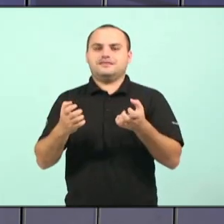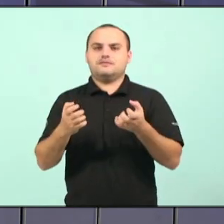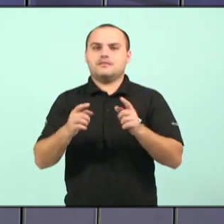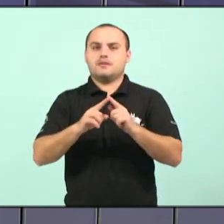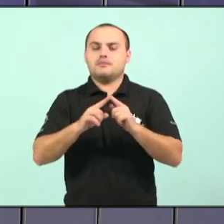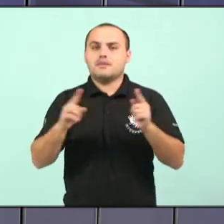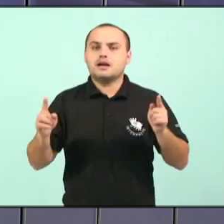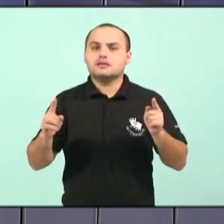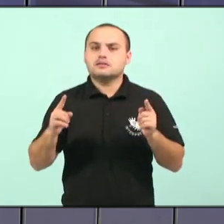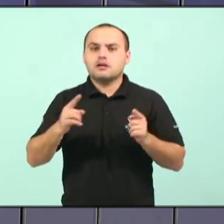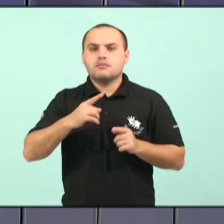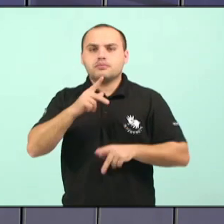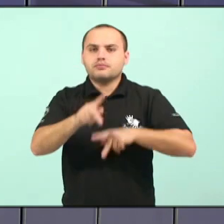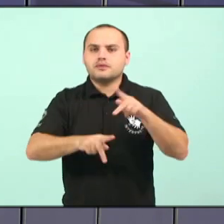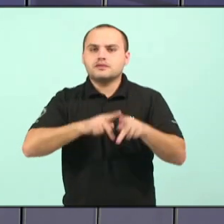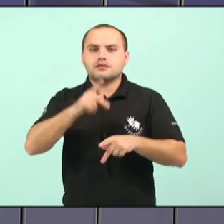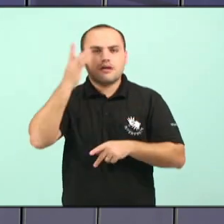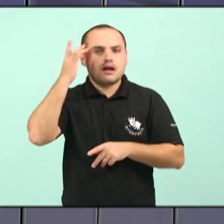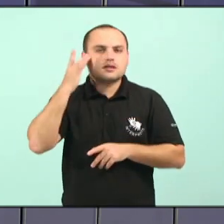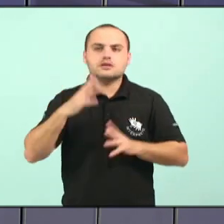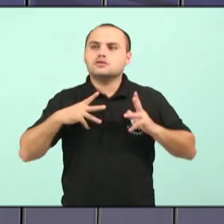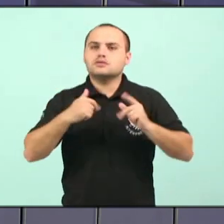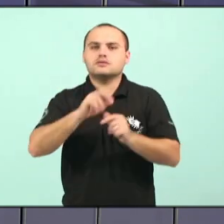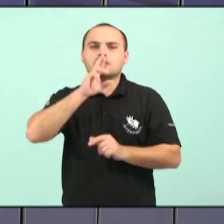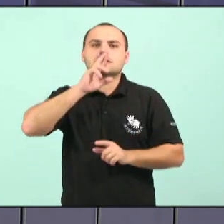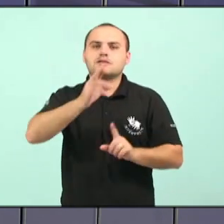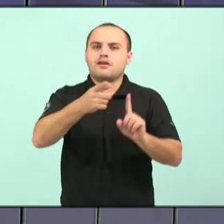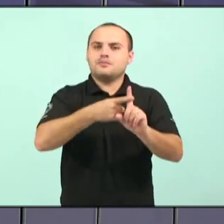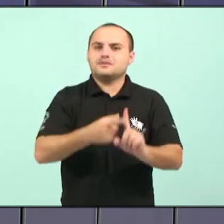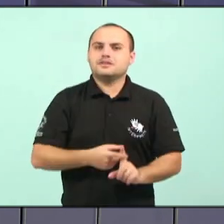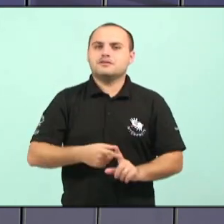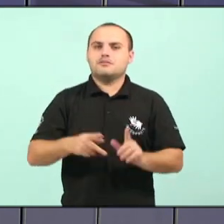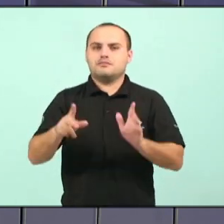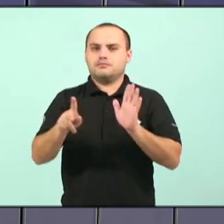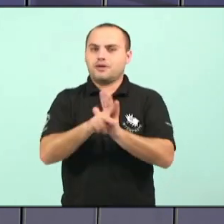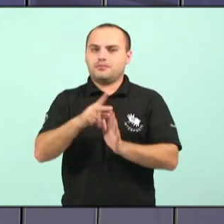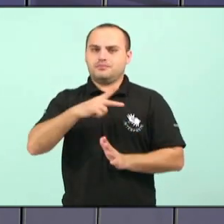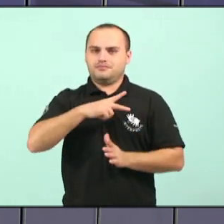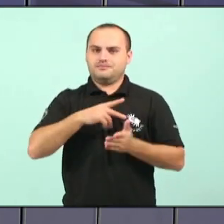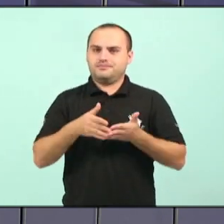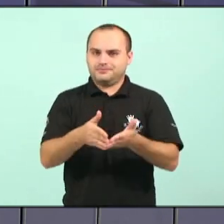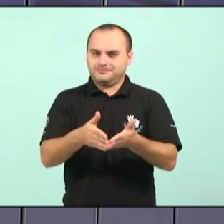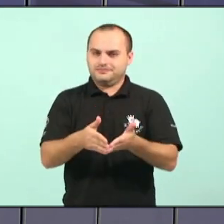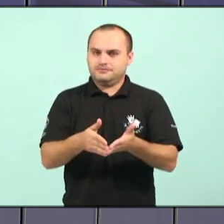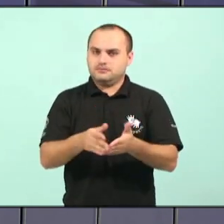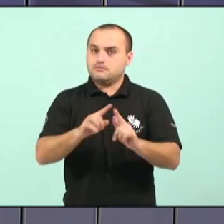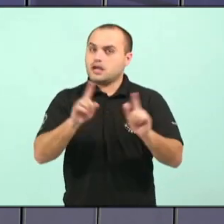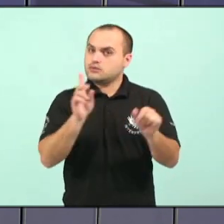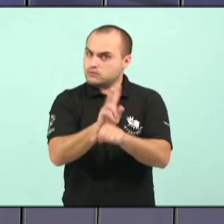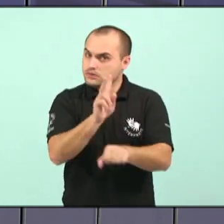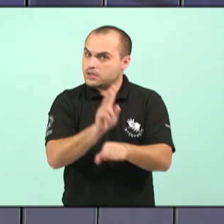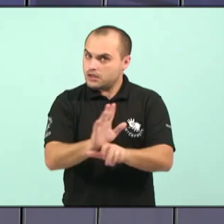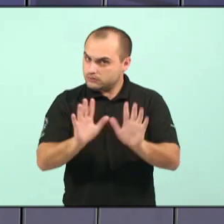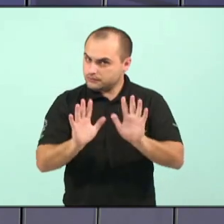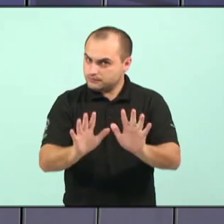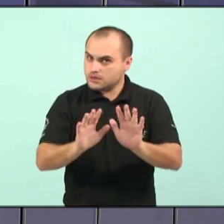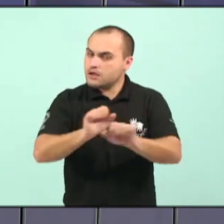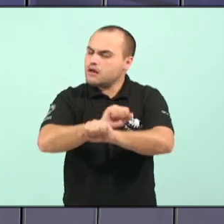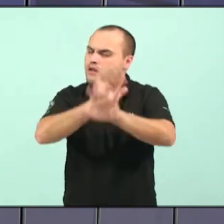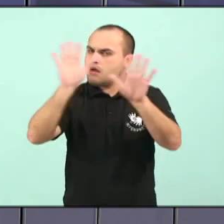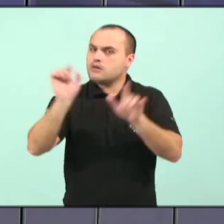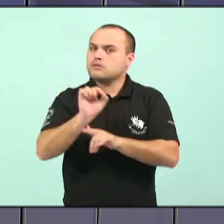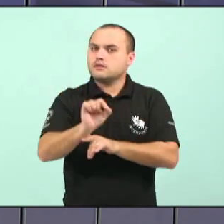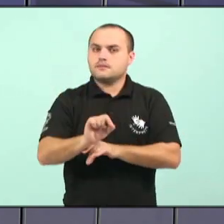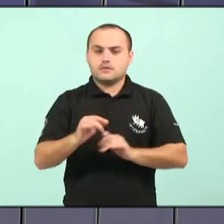resolvido através da privatização. A grande maioria das coisas, sim, mas tomar um pouco de cuidado. Na questão do Porto de Itajaí, é importante deixar bem claro que todas